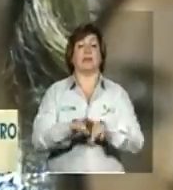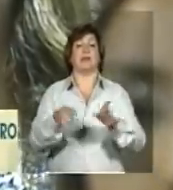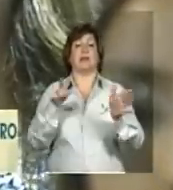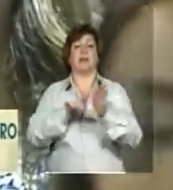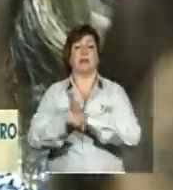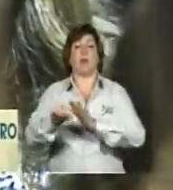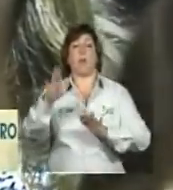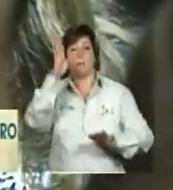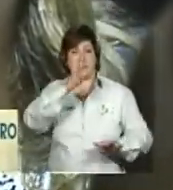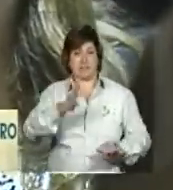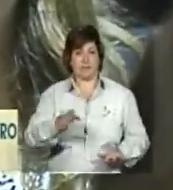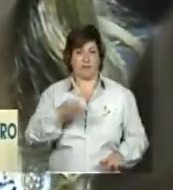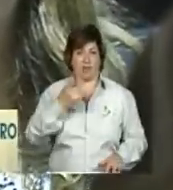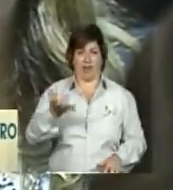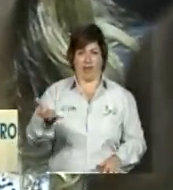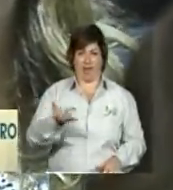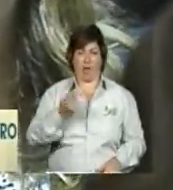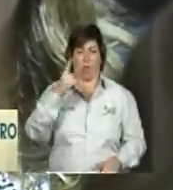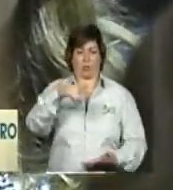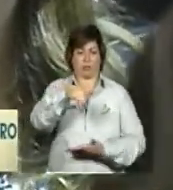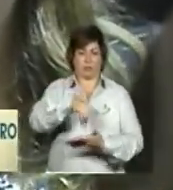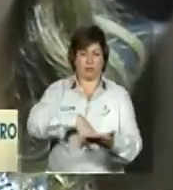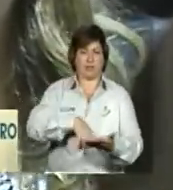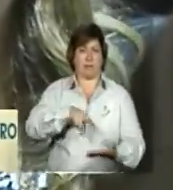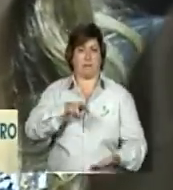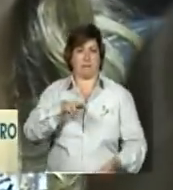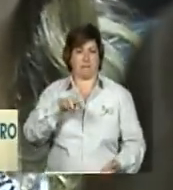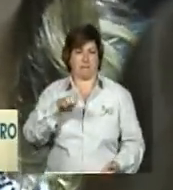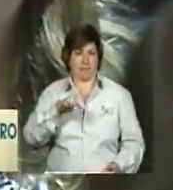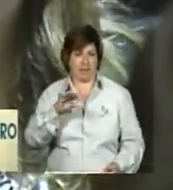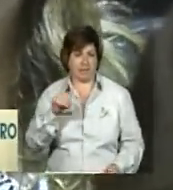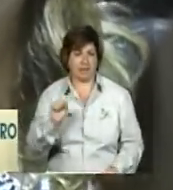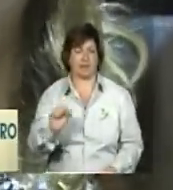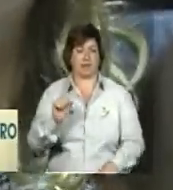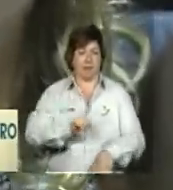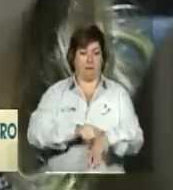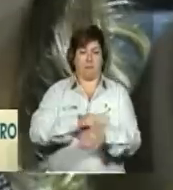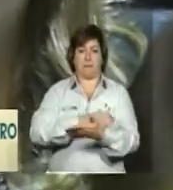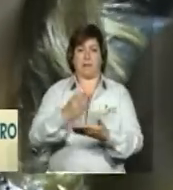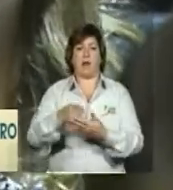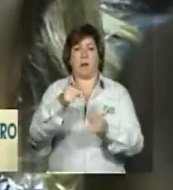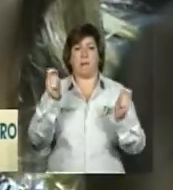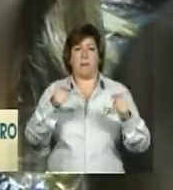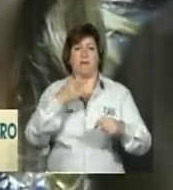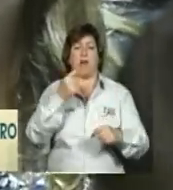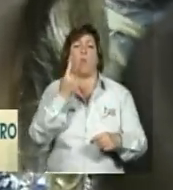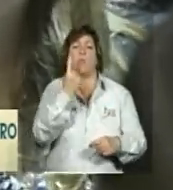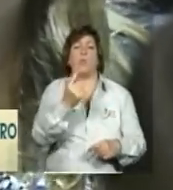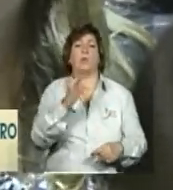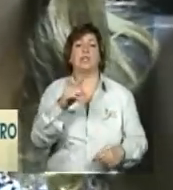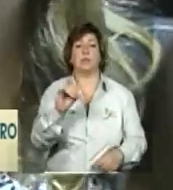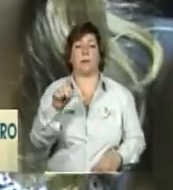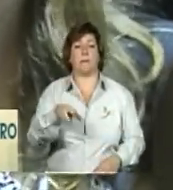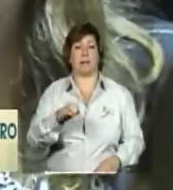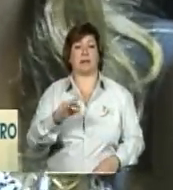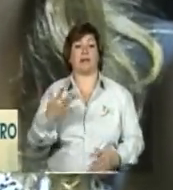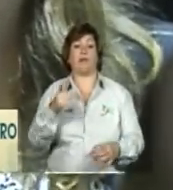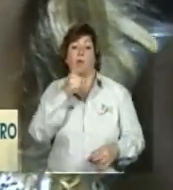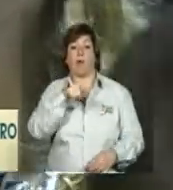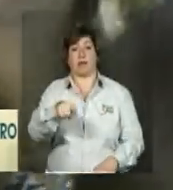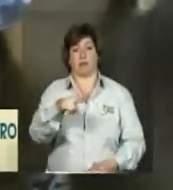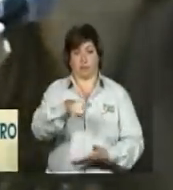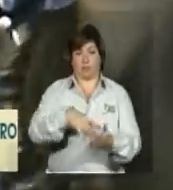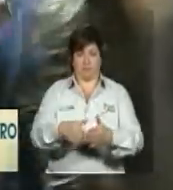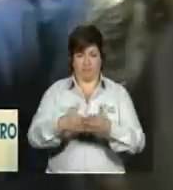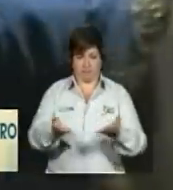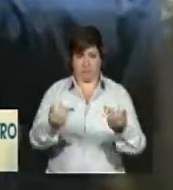fala que quer um documento com metas, com prazos. Se o senhor poderia exemplificar um tipo de meta que talvez saia desse documento,